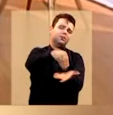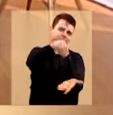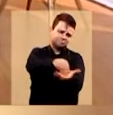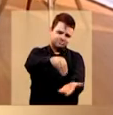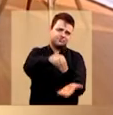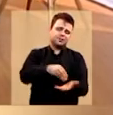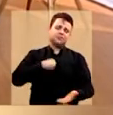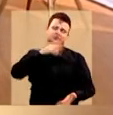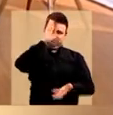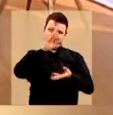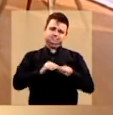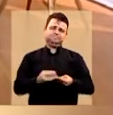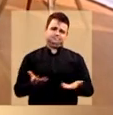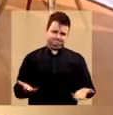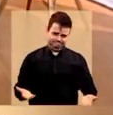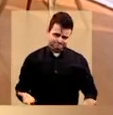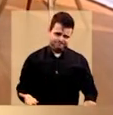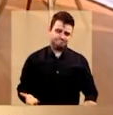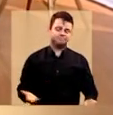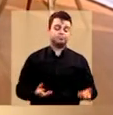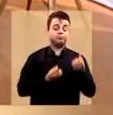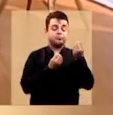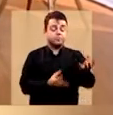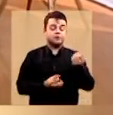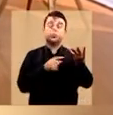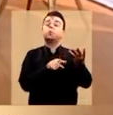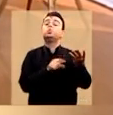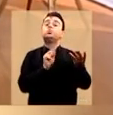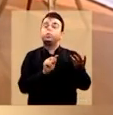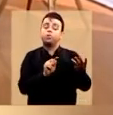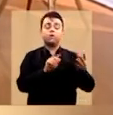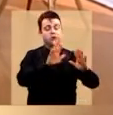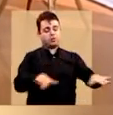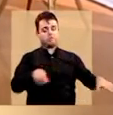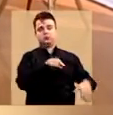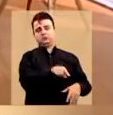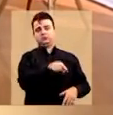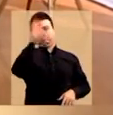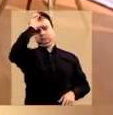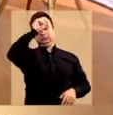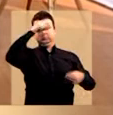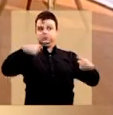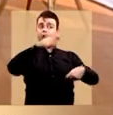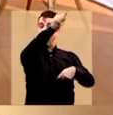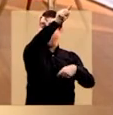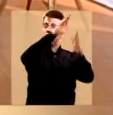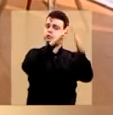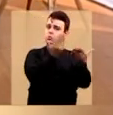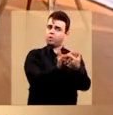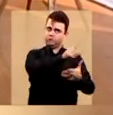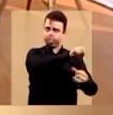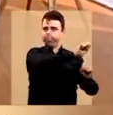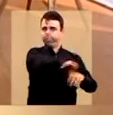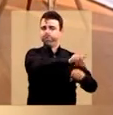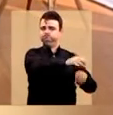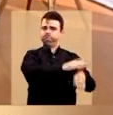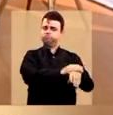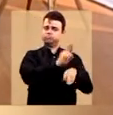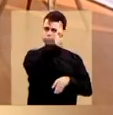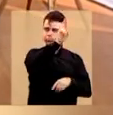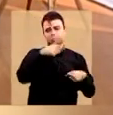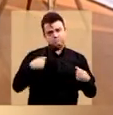informação. E essa informação a gente vai precisar que as nossas crianças tenham. Na